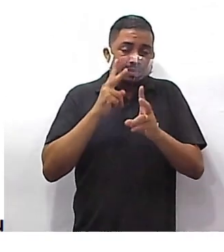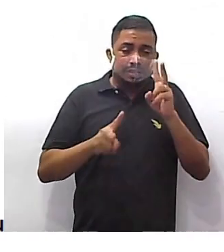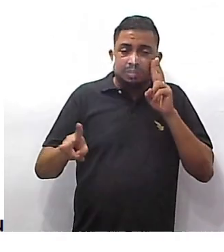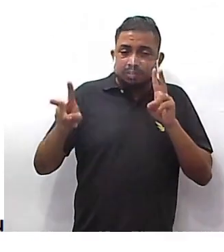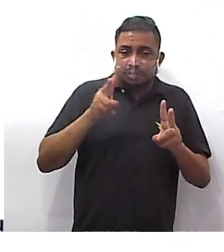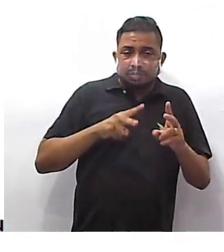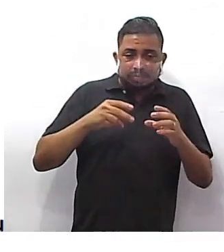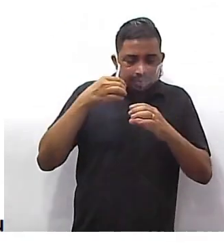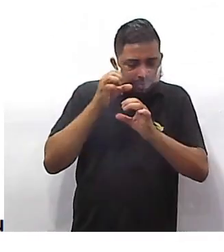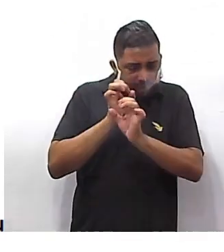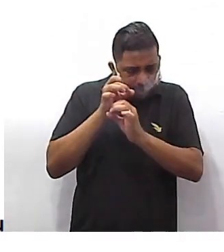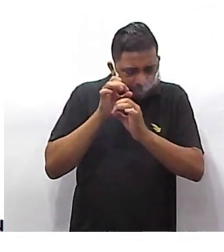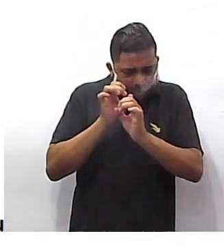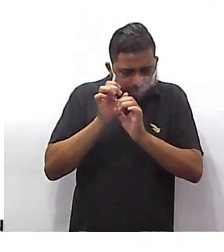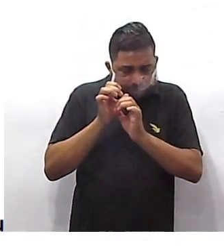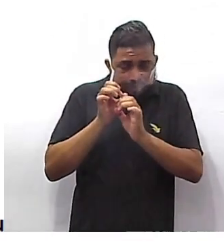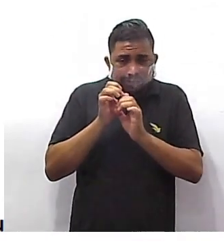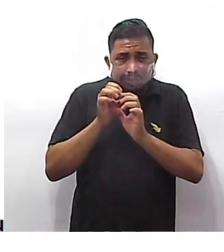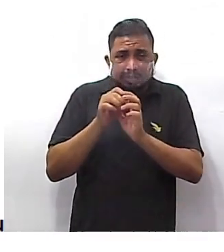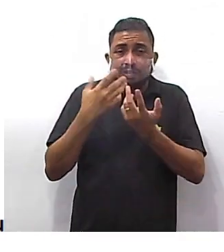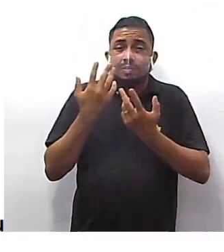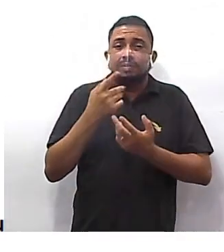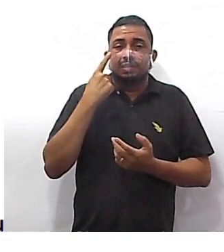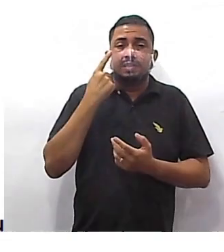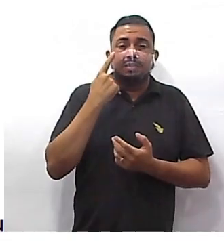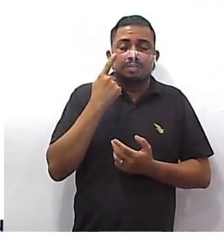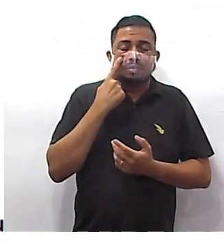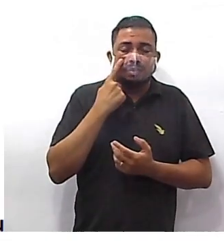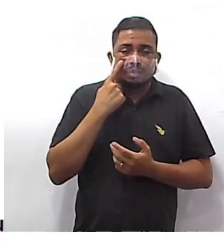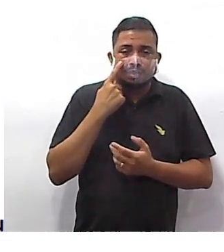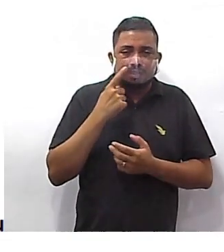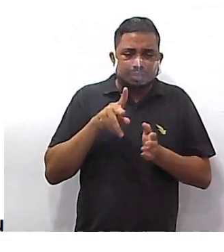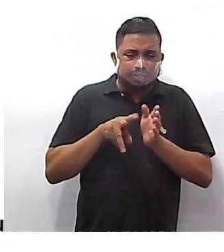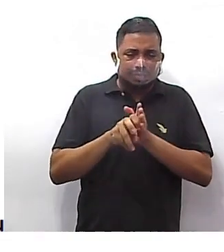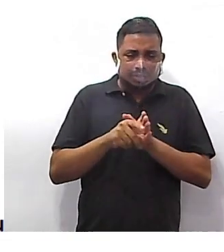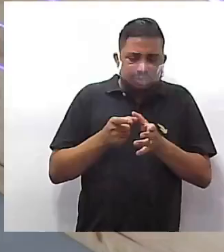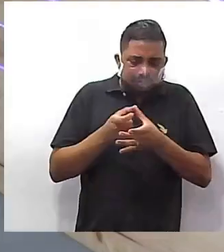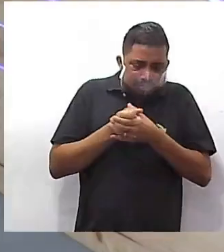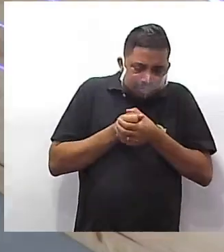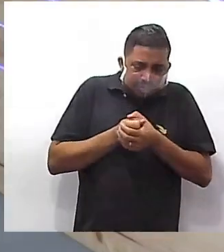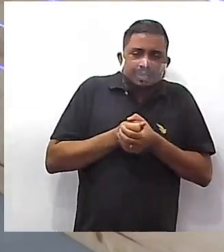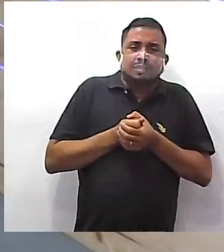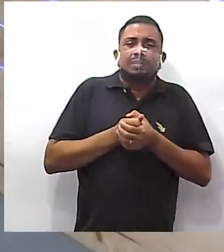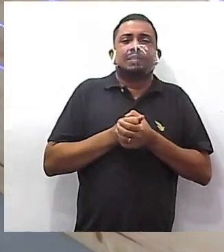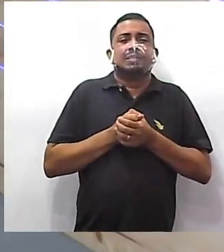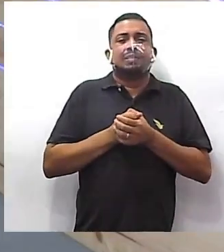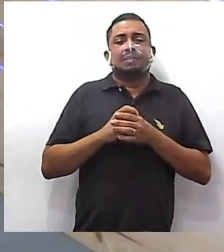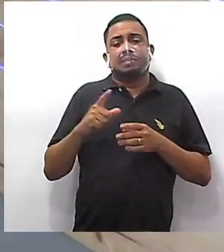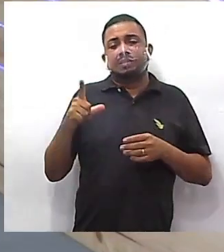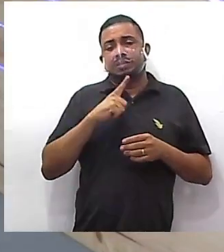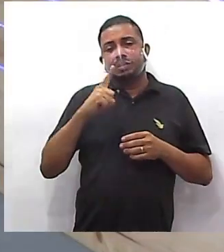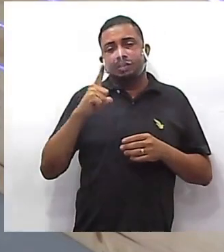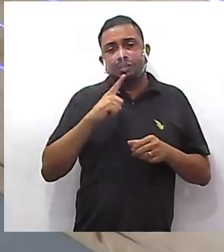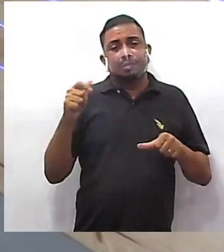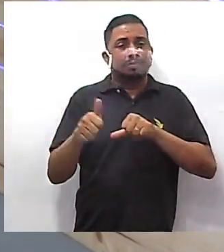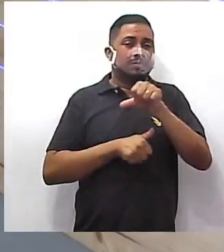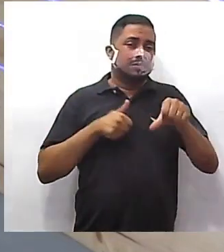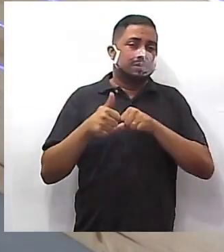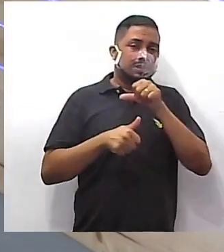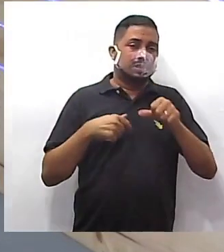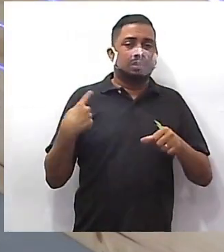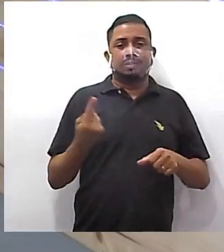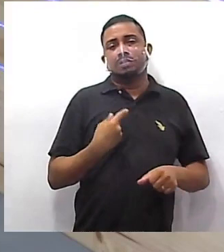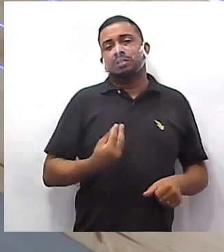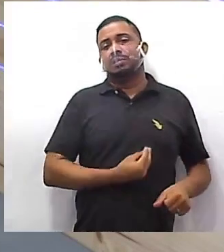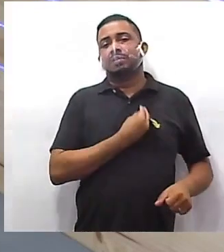pelo microscópio. Então, você vê um vírus tão pequeno que está mudando a nossa